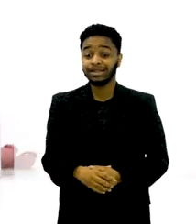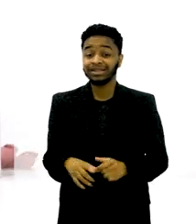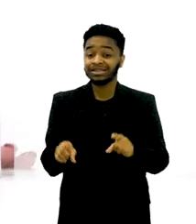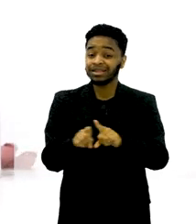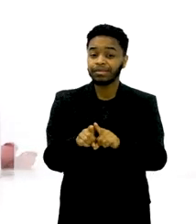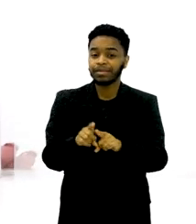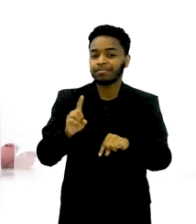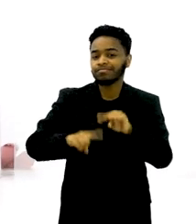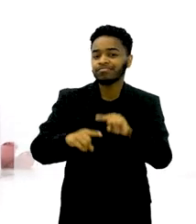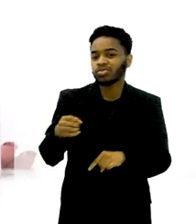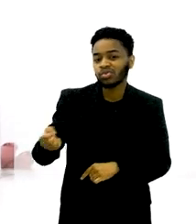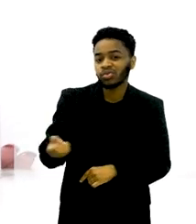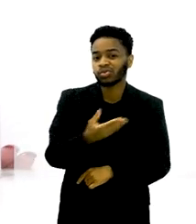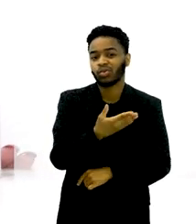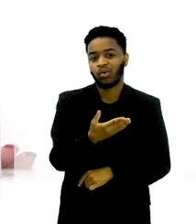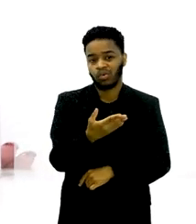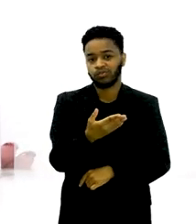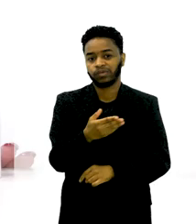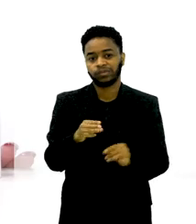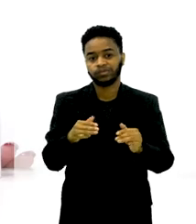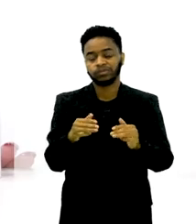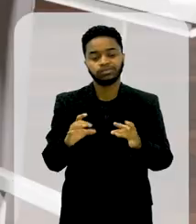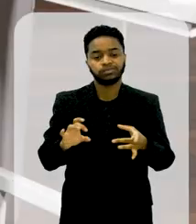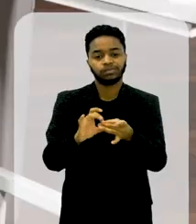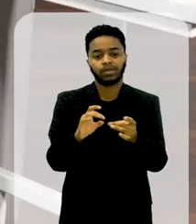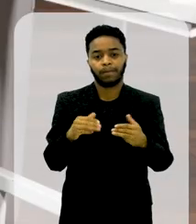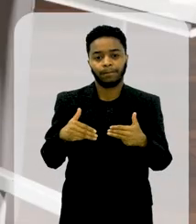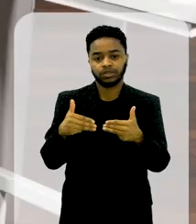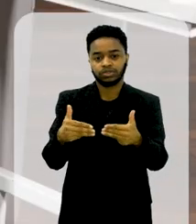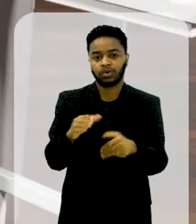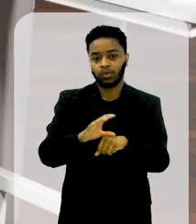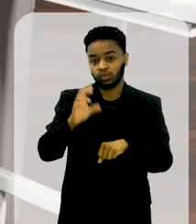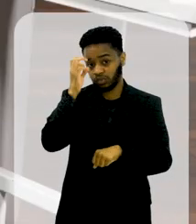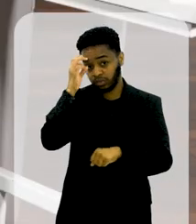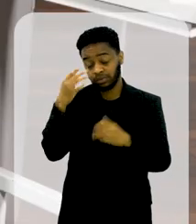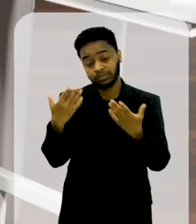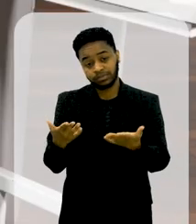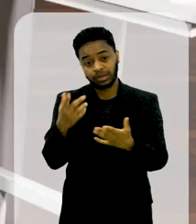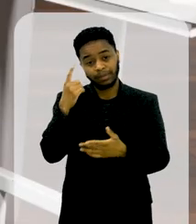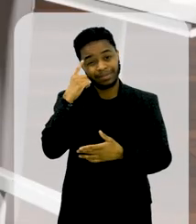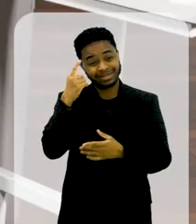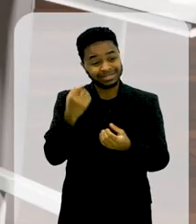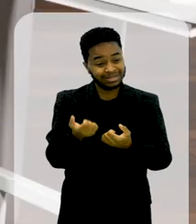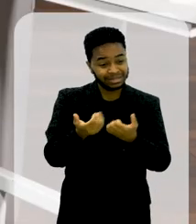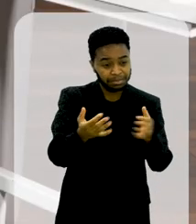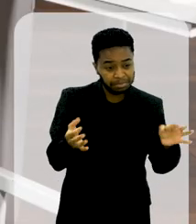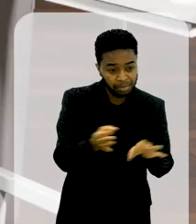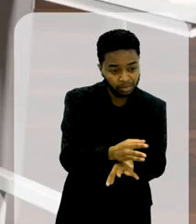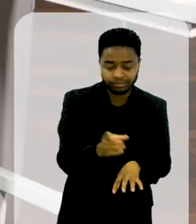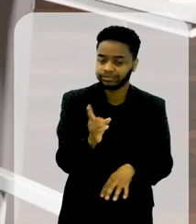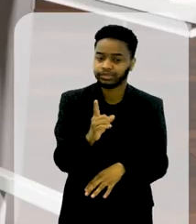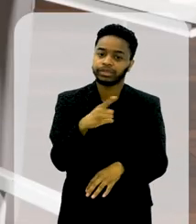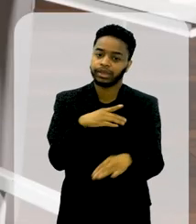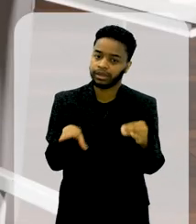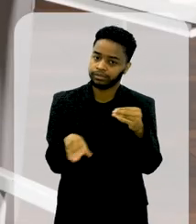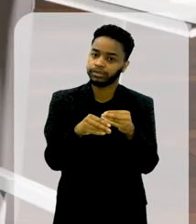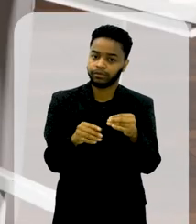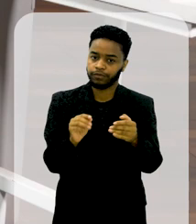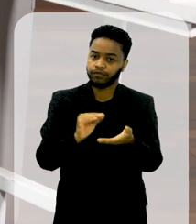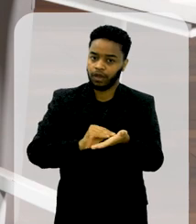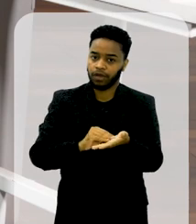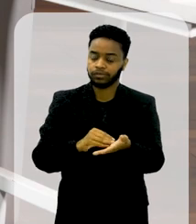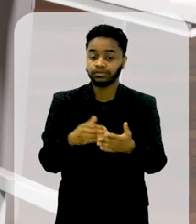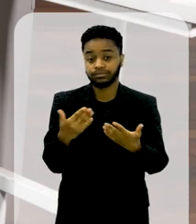instrumento recente do ministério da cultura Então quando você pensava que tava entregando vinha mais uma demanda